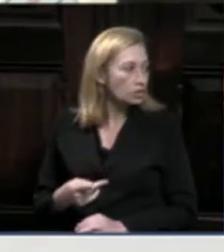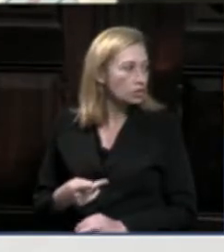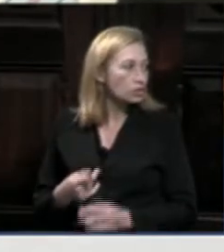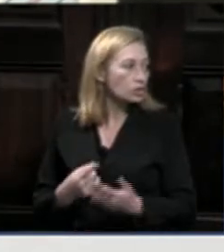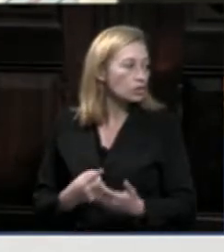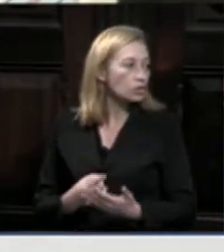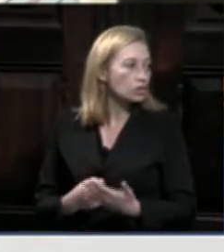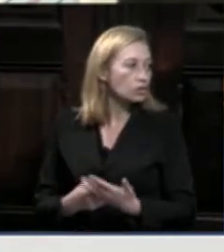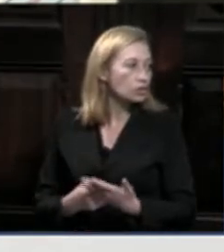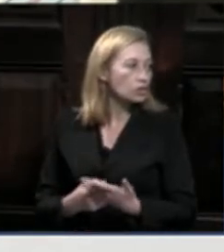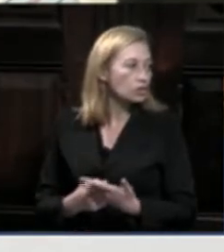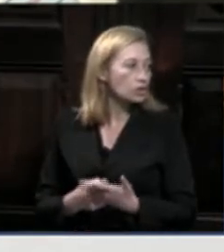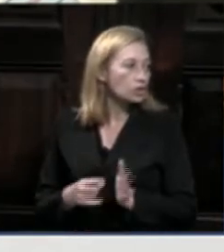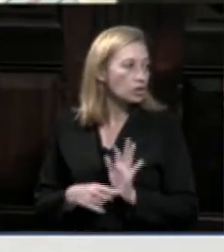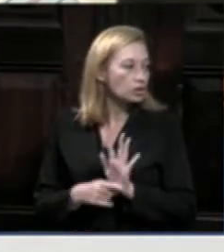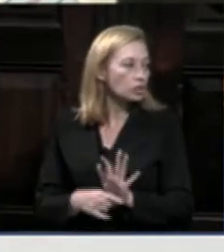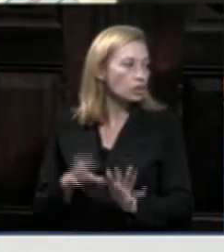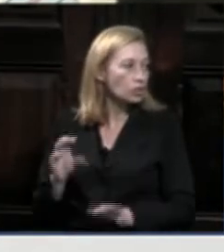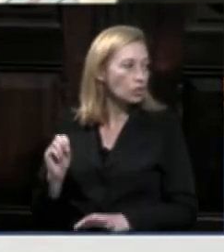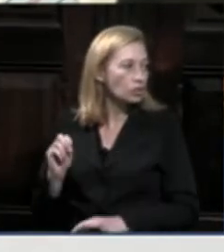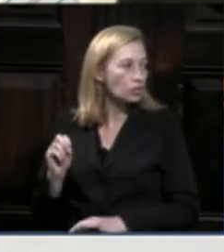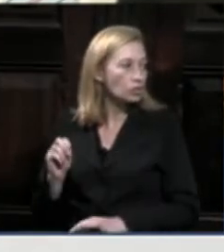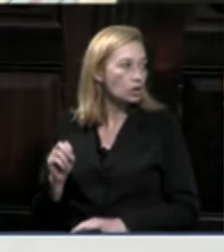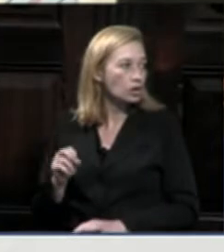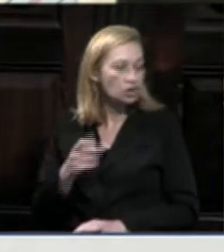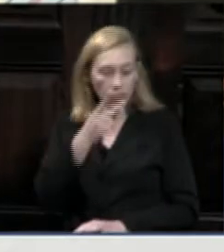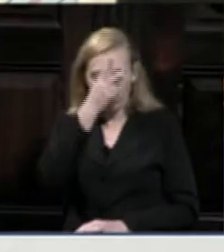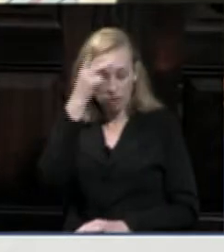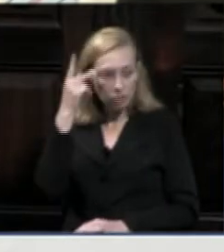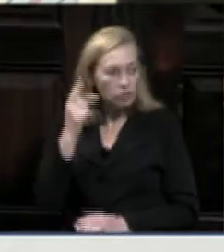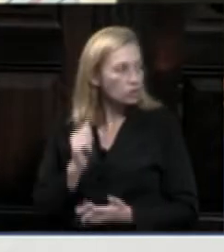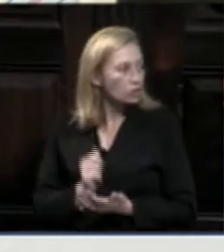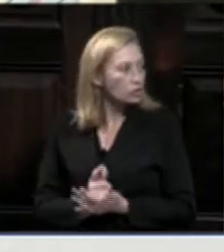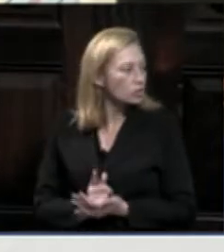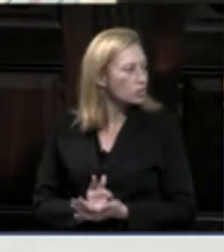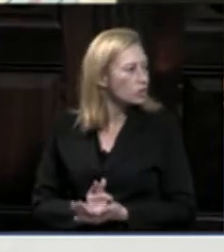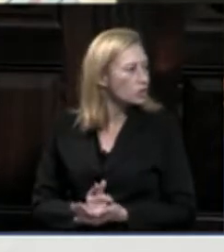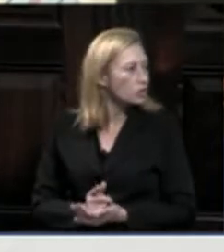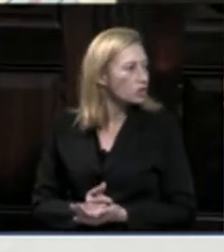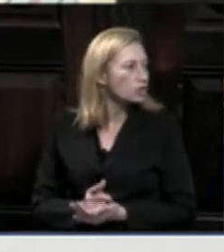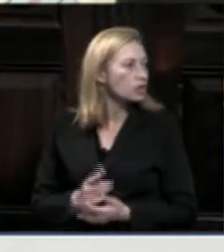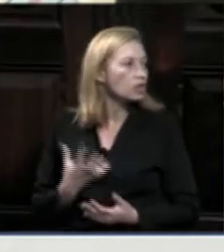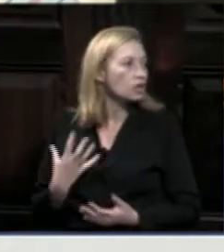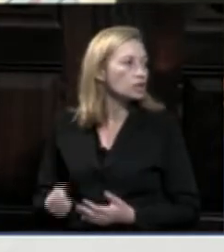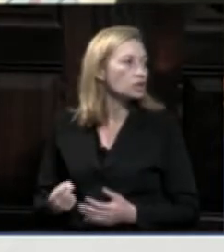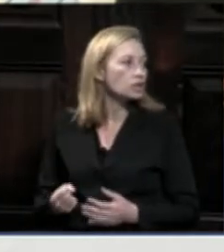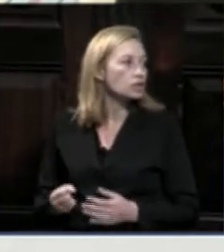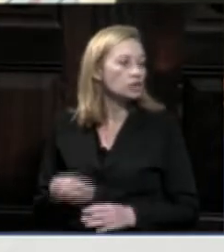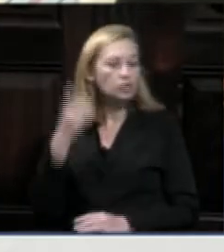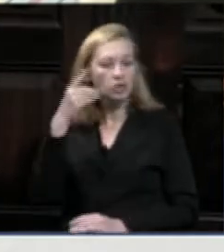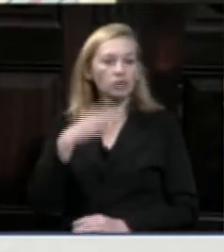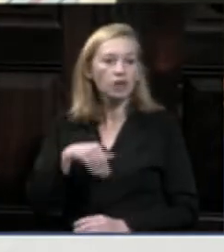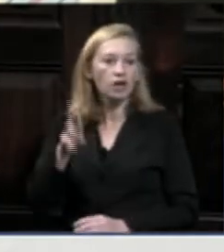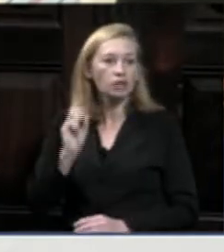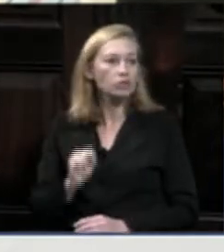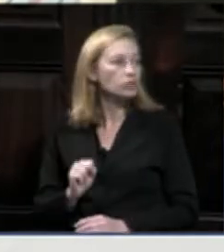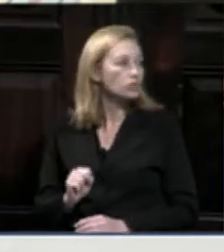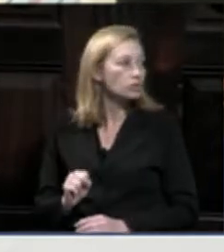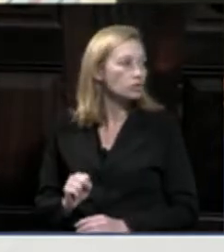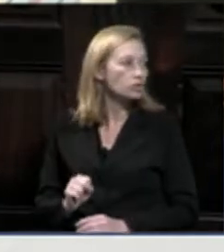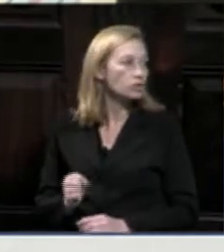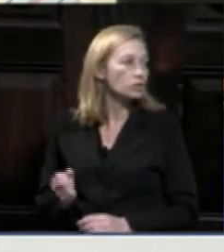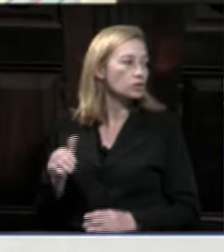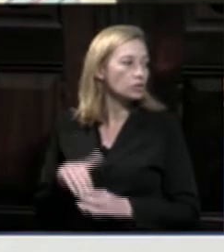consumidor, PROCON, no município de Quissamã, no Estado do Rio de Janeiro. Parecer da Comissão de Indicações Legislativas, favorável. Relator, deputado Marcos Abraão.